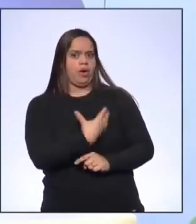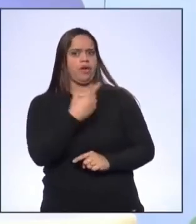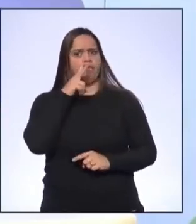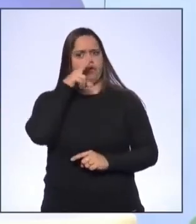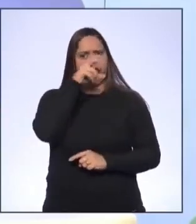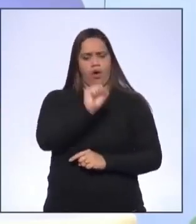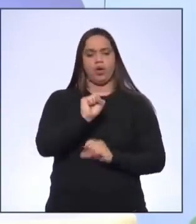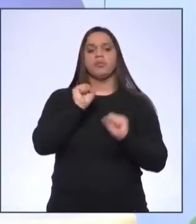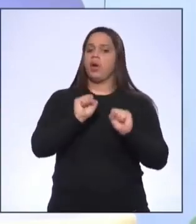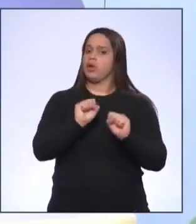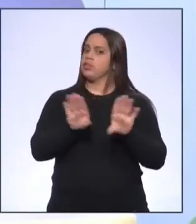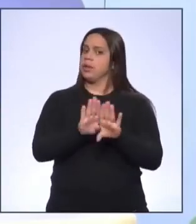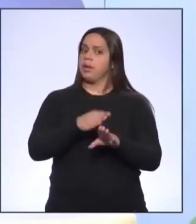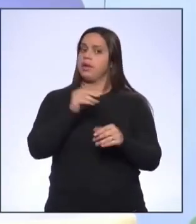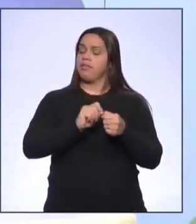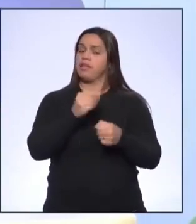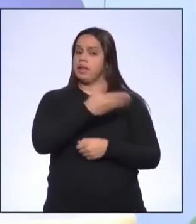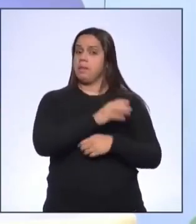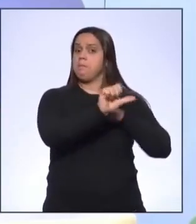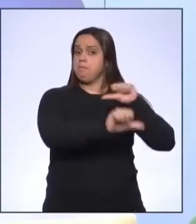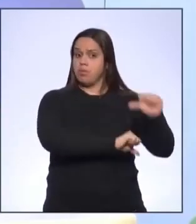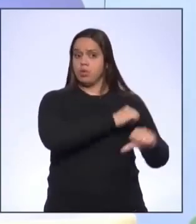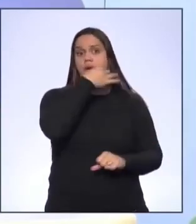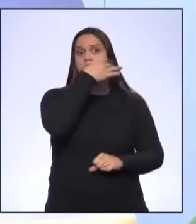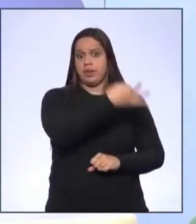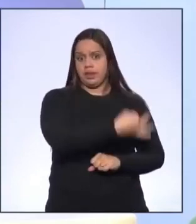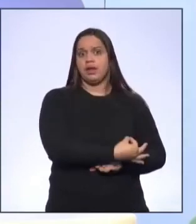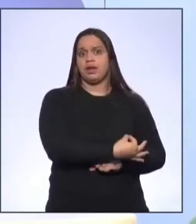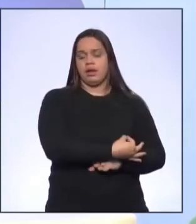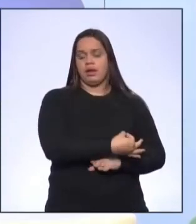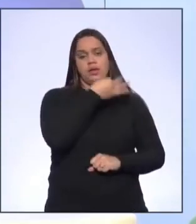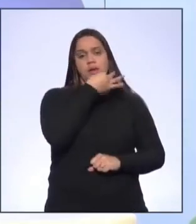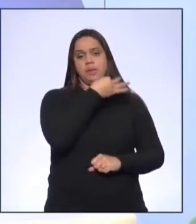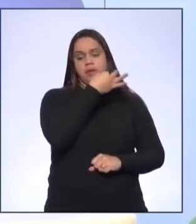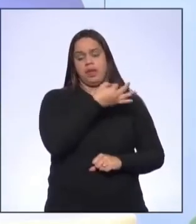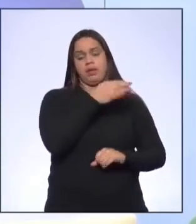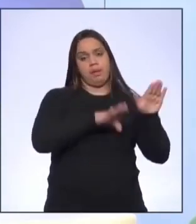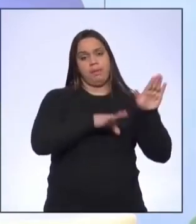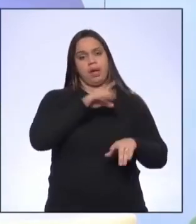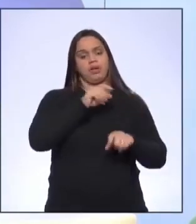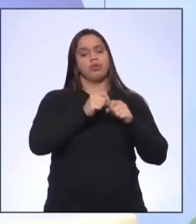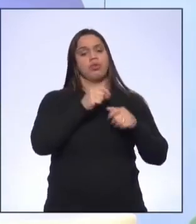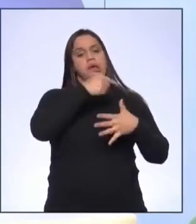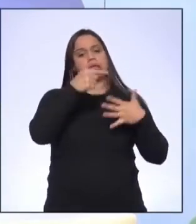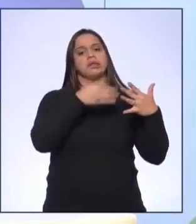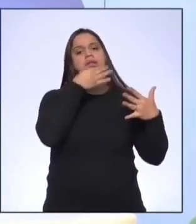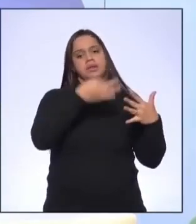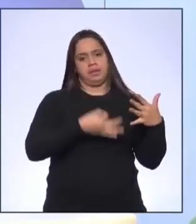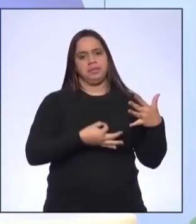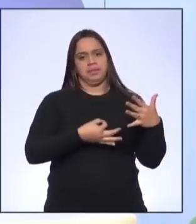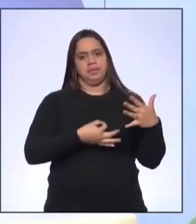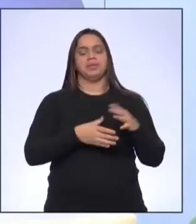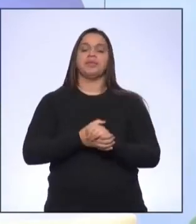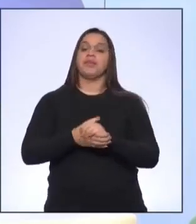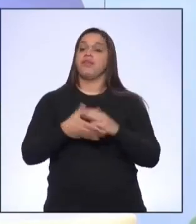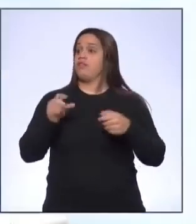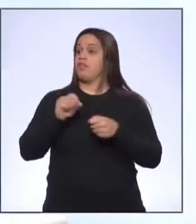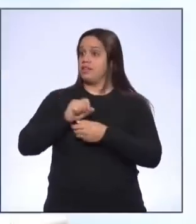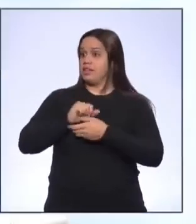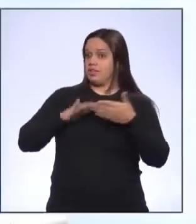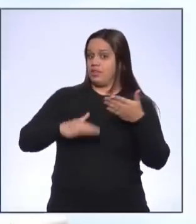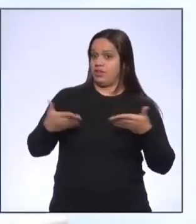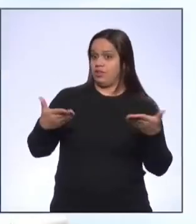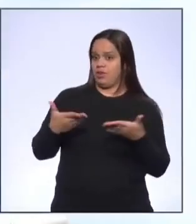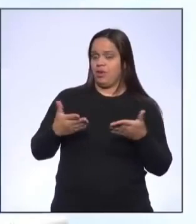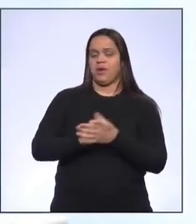até mudar de opinião, dependendo daquilo que é passado, né? Então, sempre é enriquecedor. Vamos fazer um exercício agora, professor? Um exercício bem legal? Olha